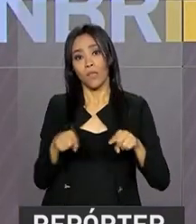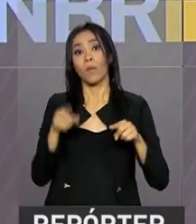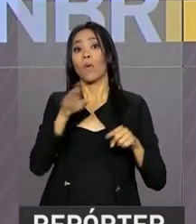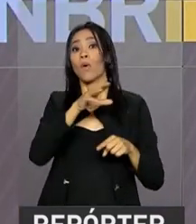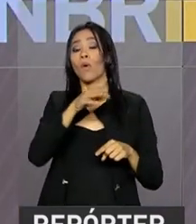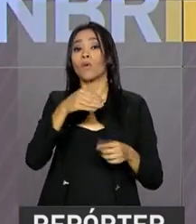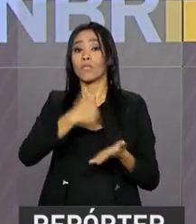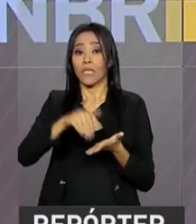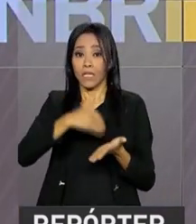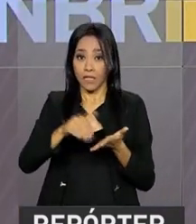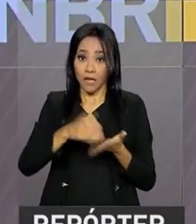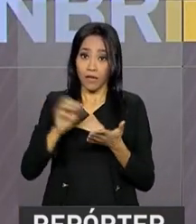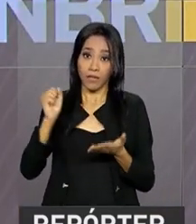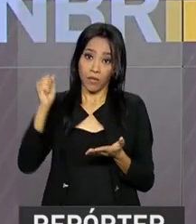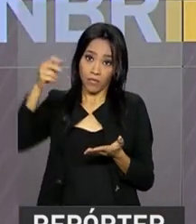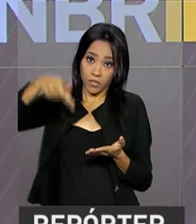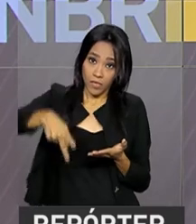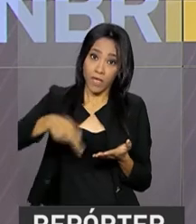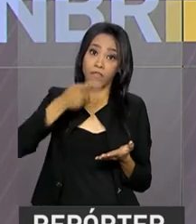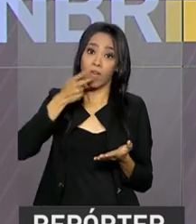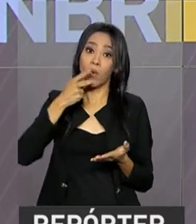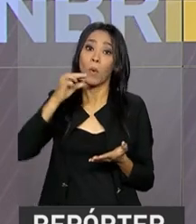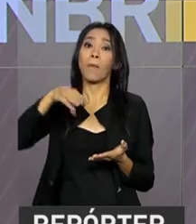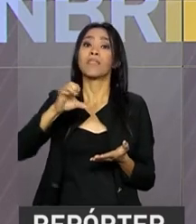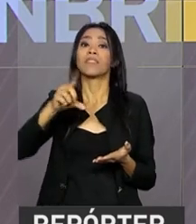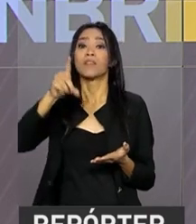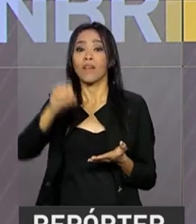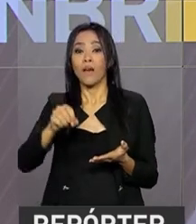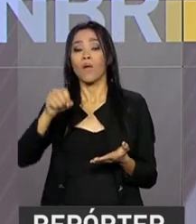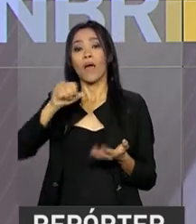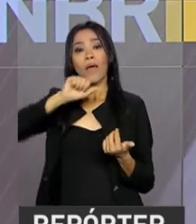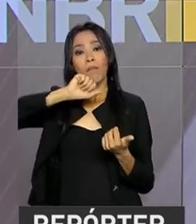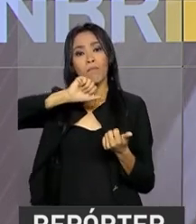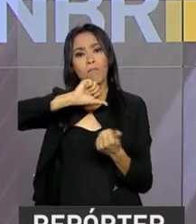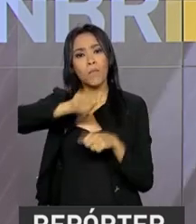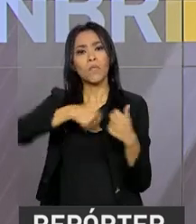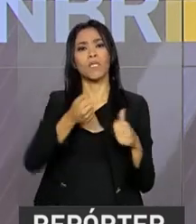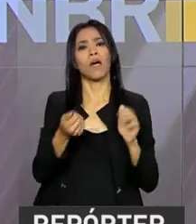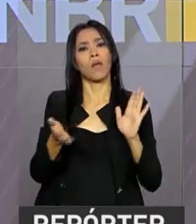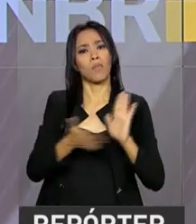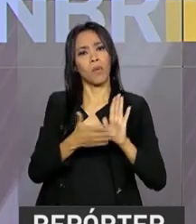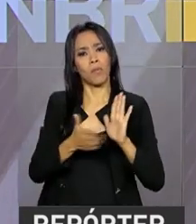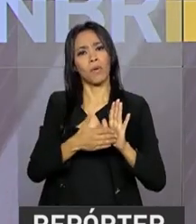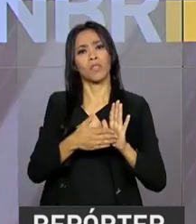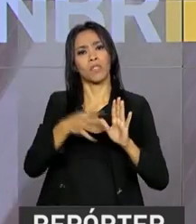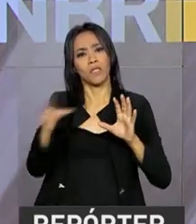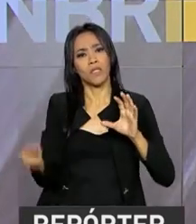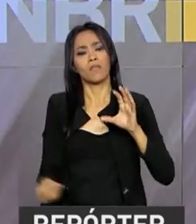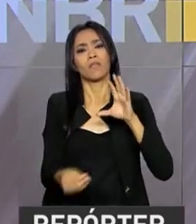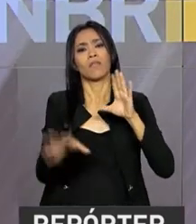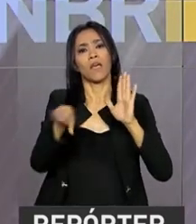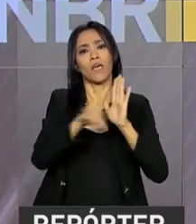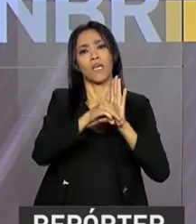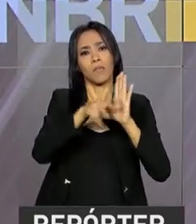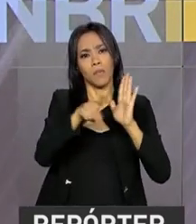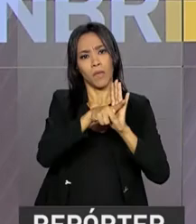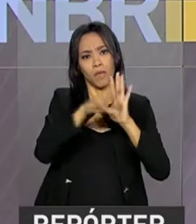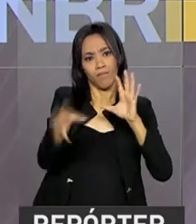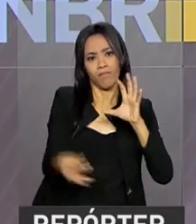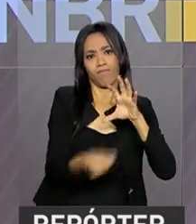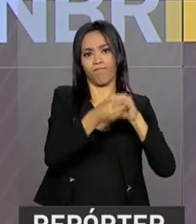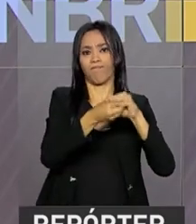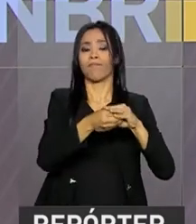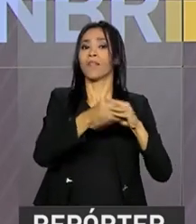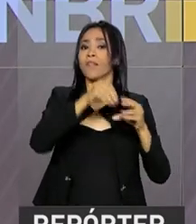caetano a idéia é incorporar a alteração à proposta de emenda constitucional na comissão especial